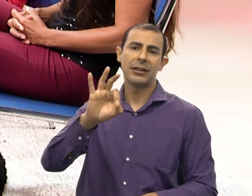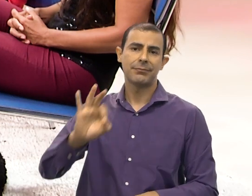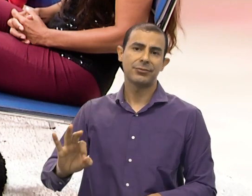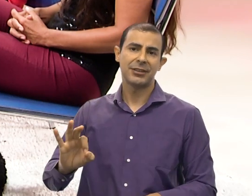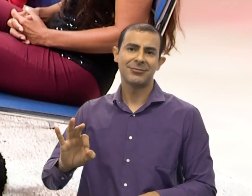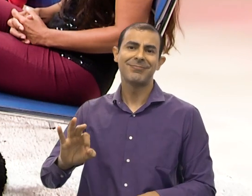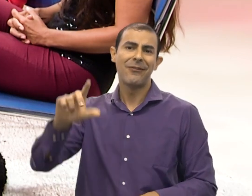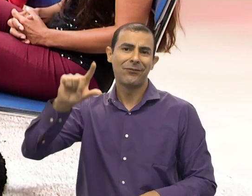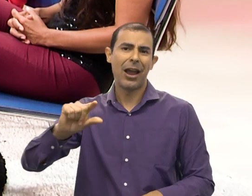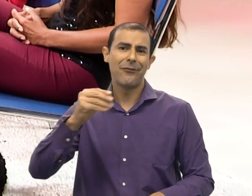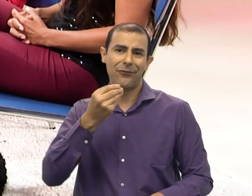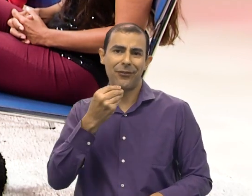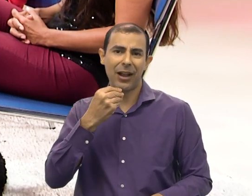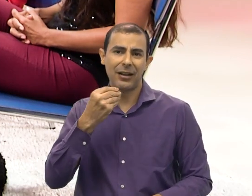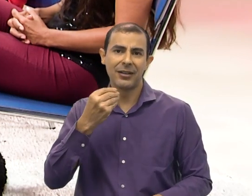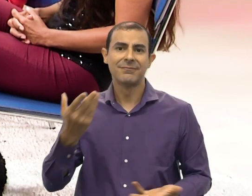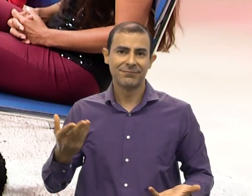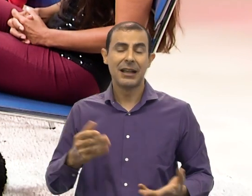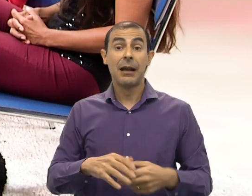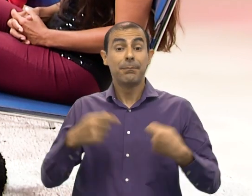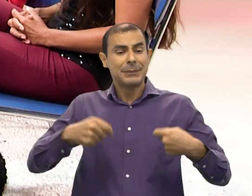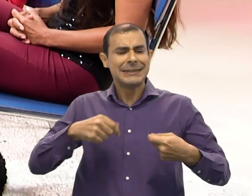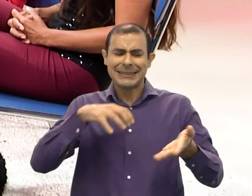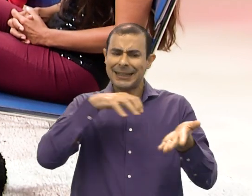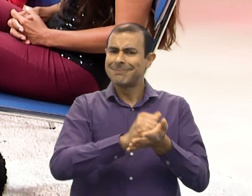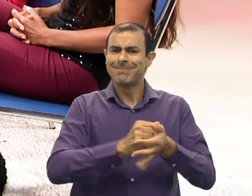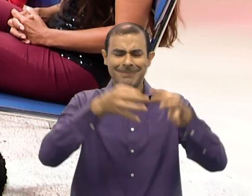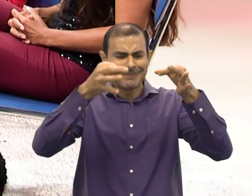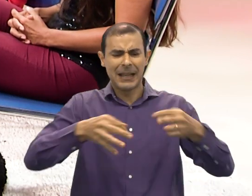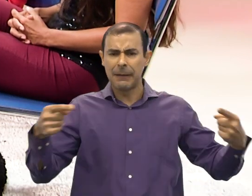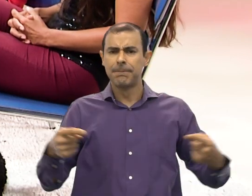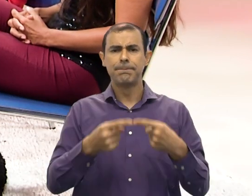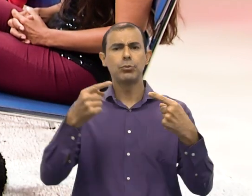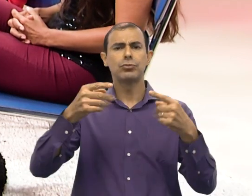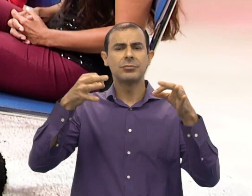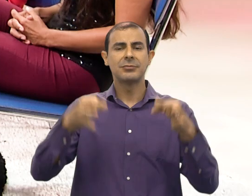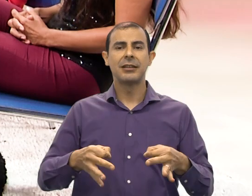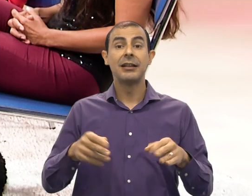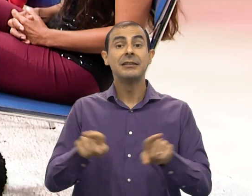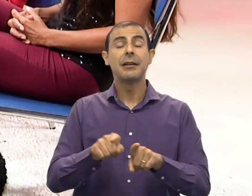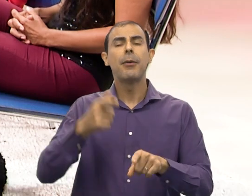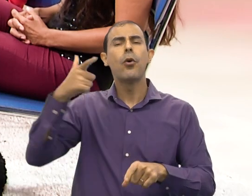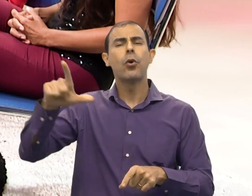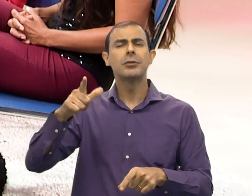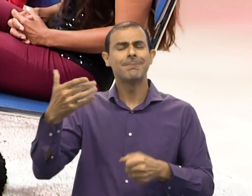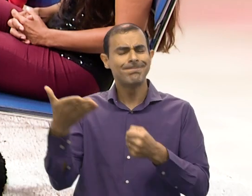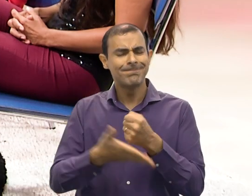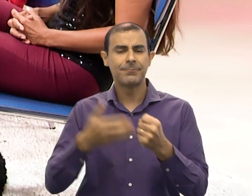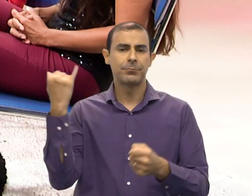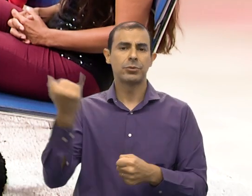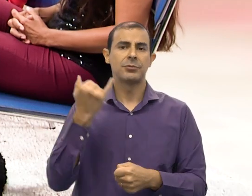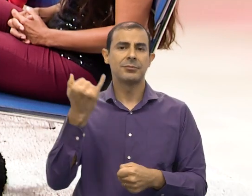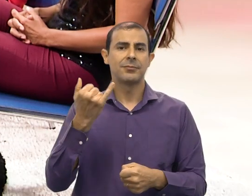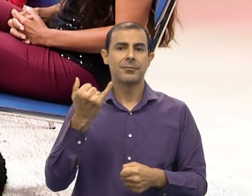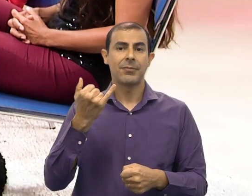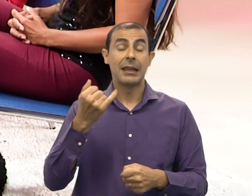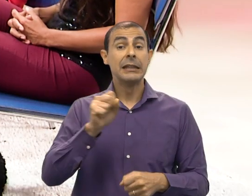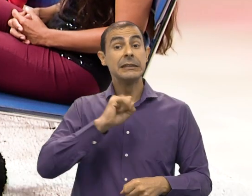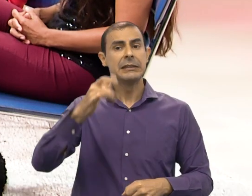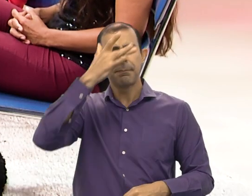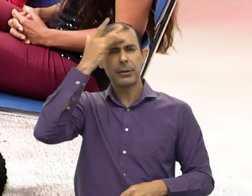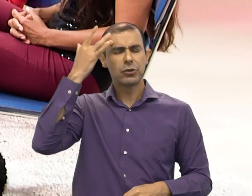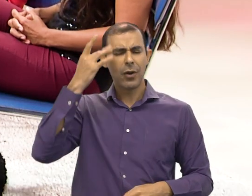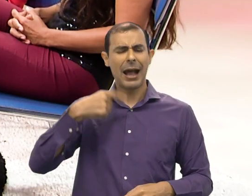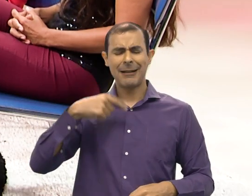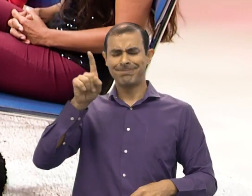que ele precisa manter atualizado. E outra coisa fundamental que a gente gosta de tocar no assunto. Aquele que desistiu, aquele